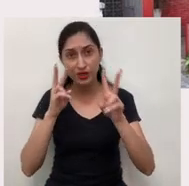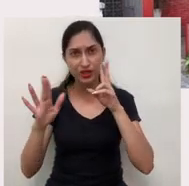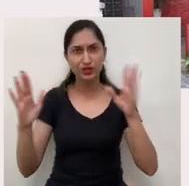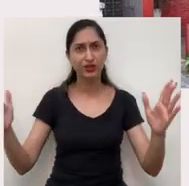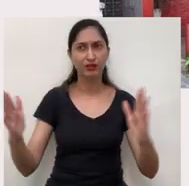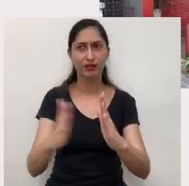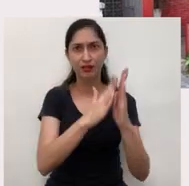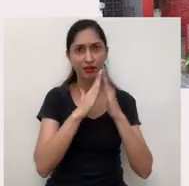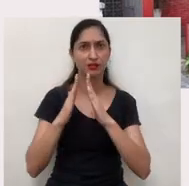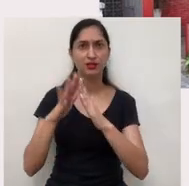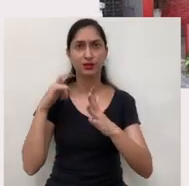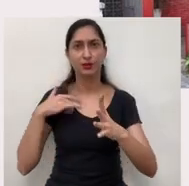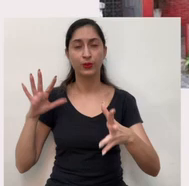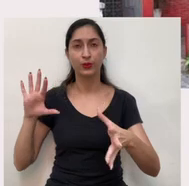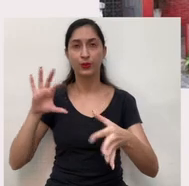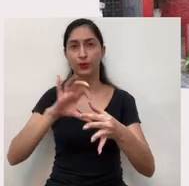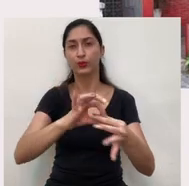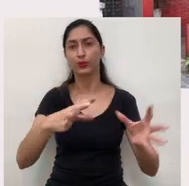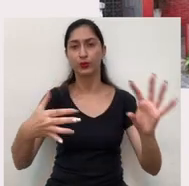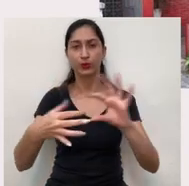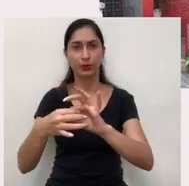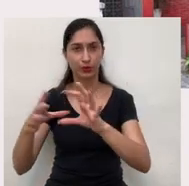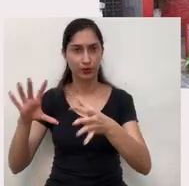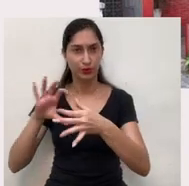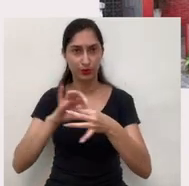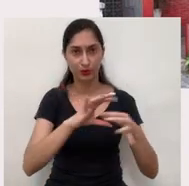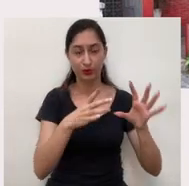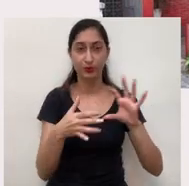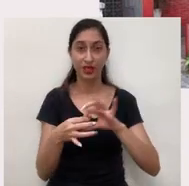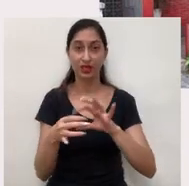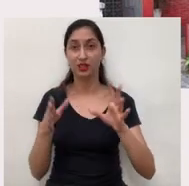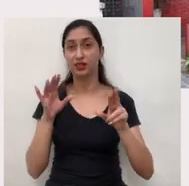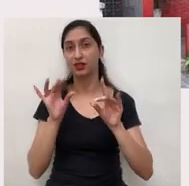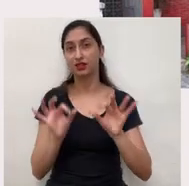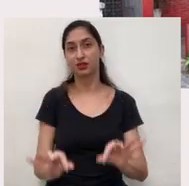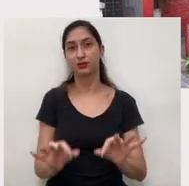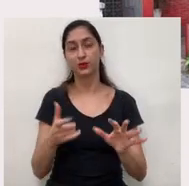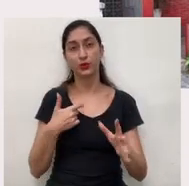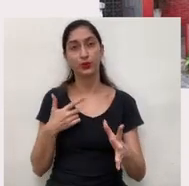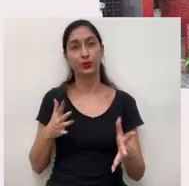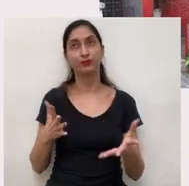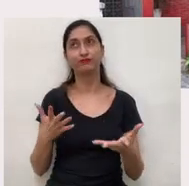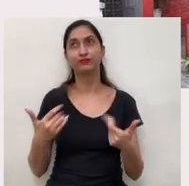espécie de colcha patchwork mesmo, assim, de aproximando, né,